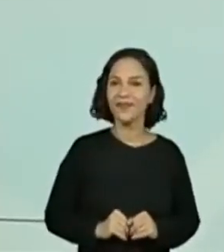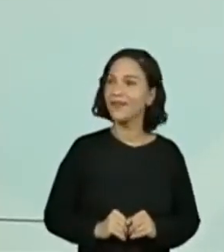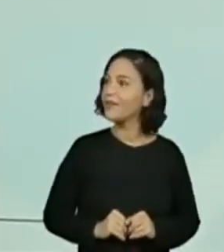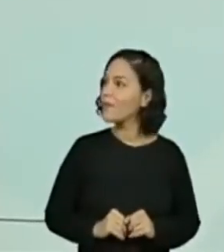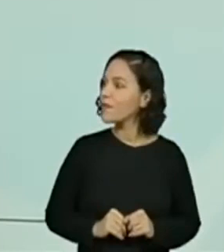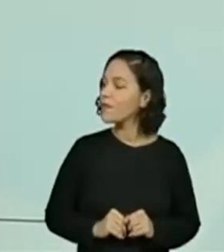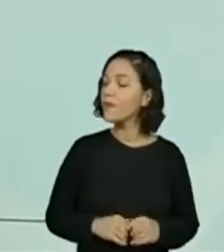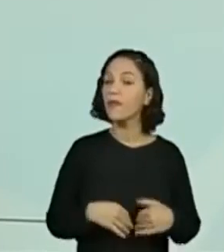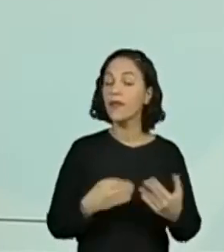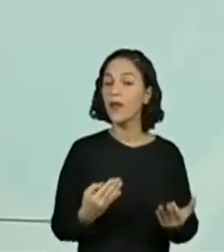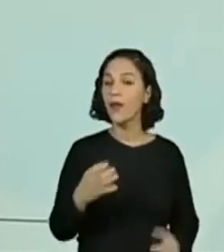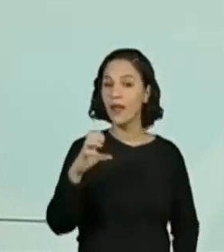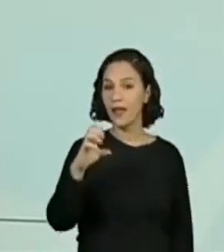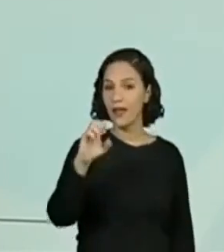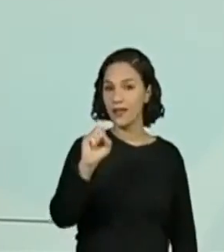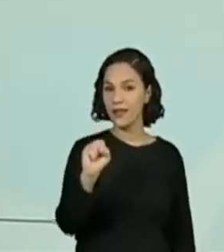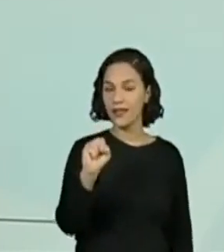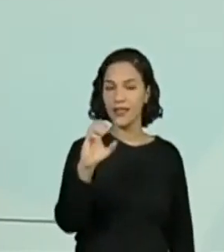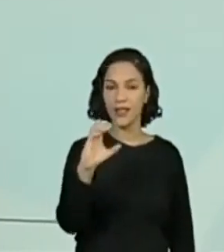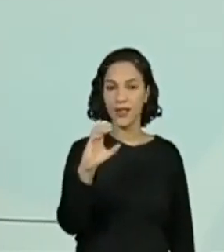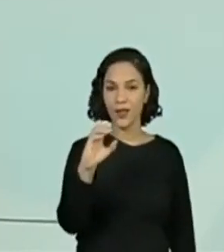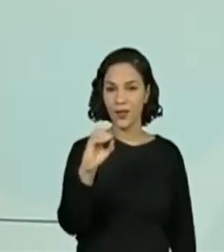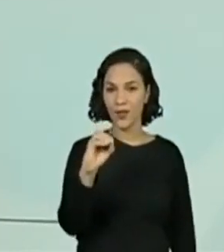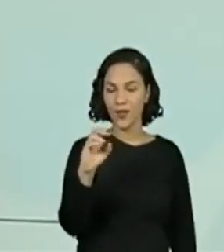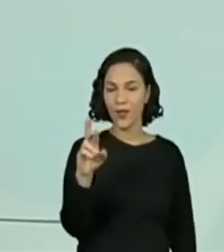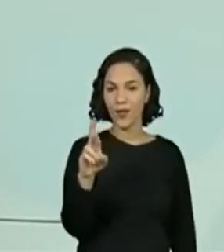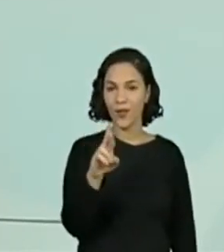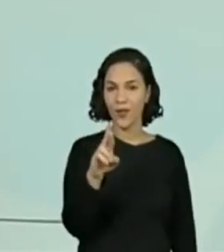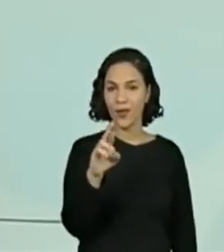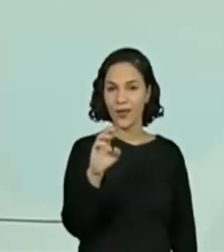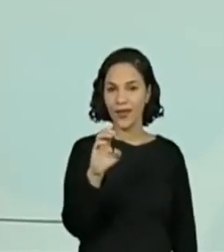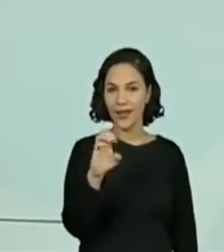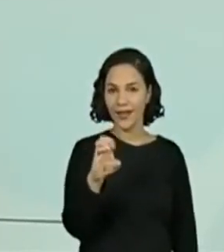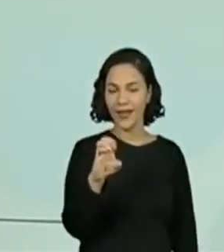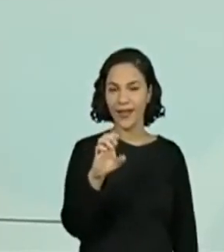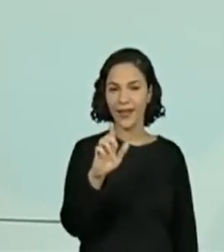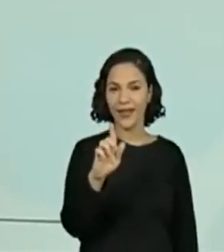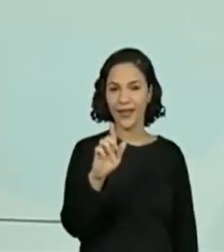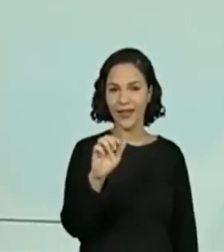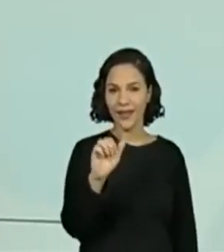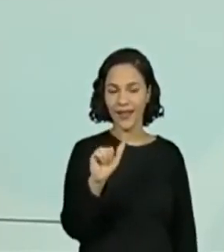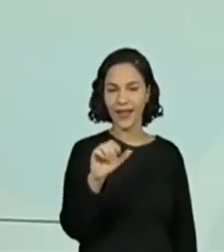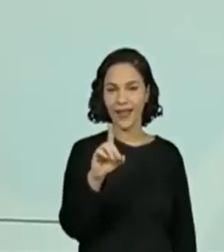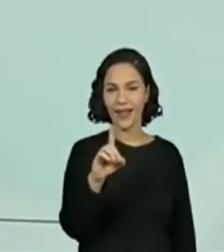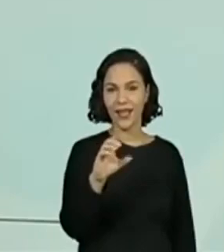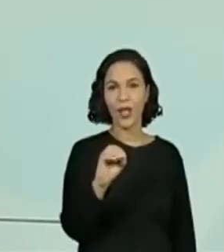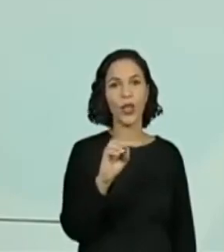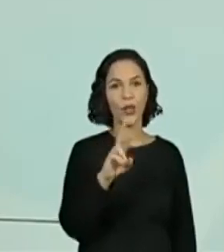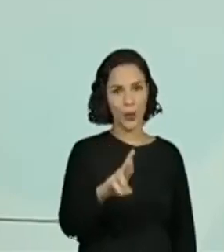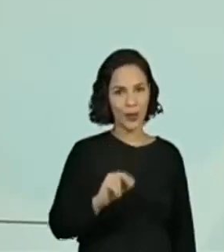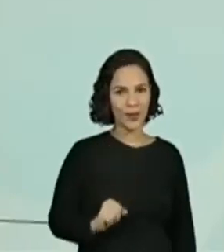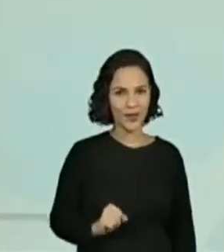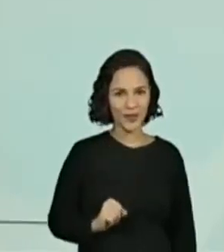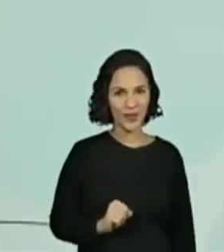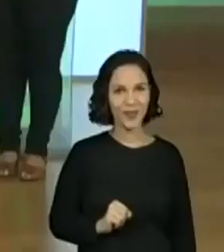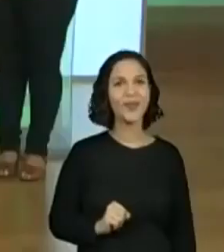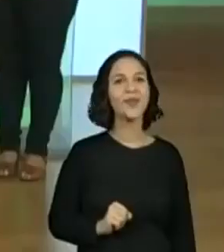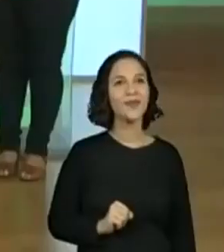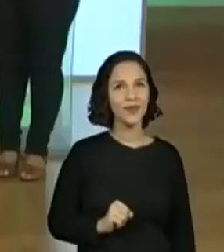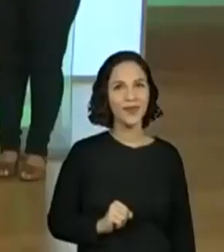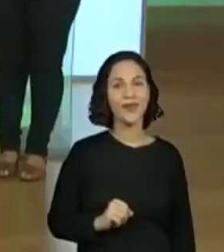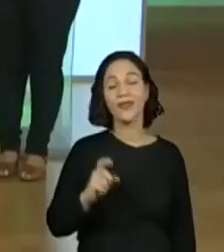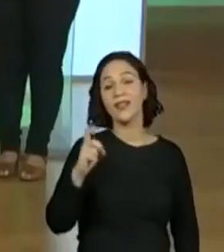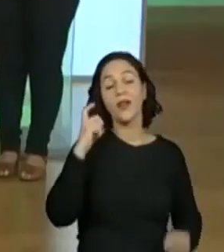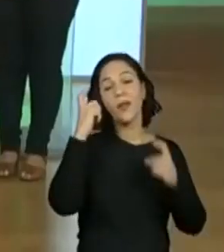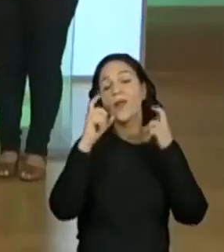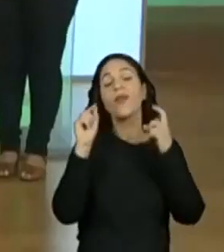Então, escorregador. Escorregador. Professora Vivi. Pagamos a nossa dívida Isso. com eles? Isso. Quem estava